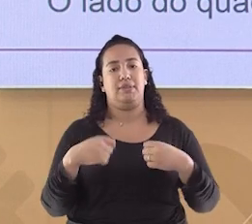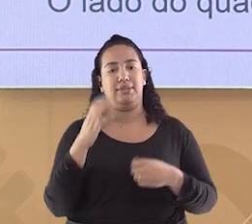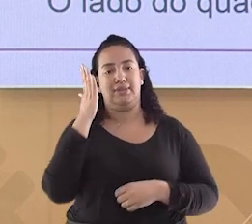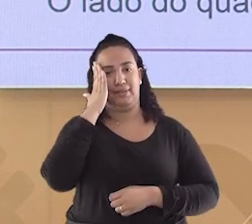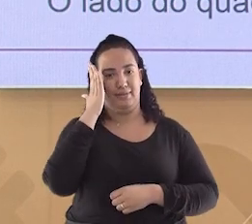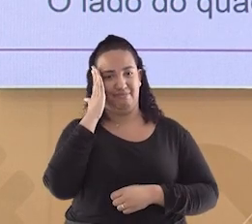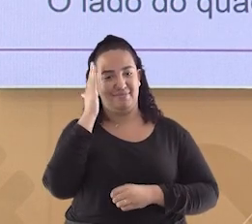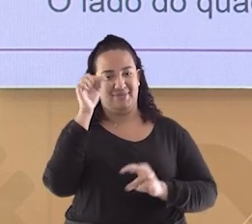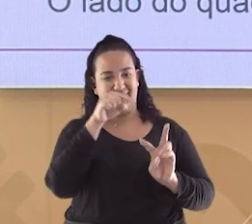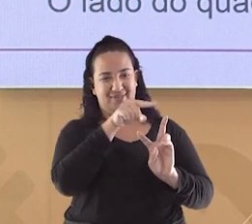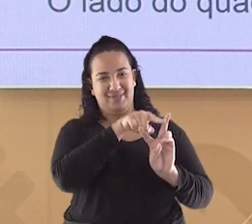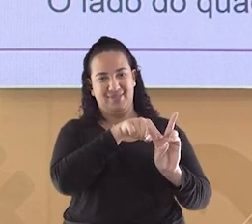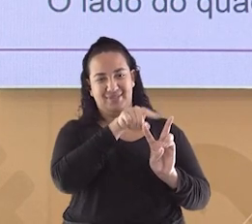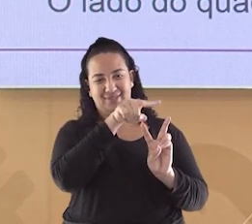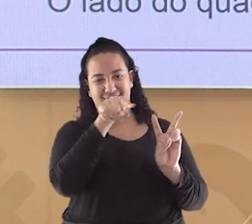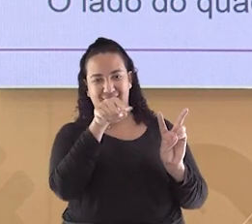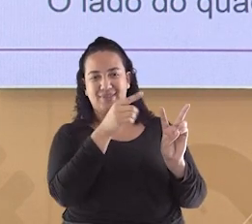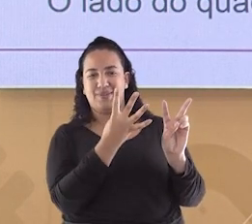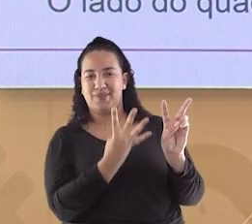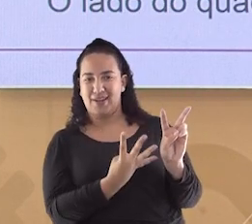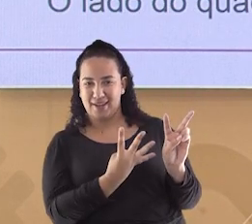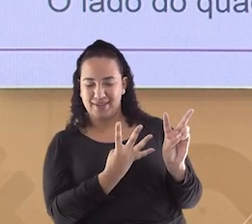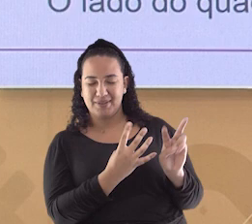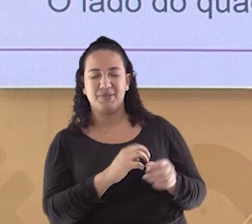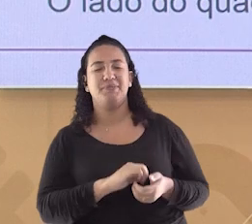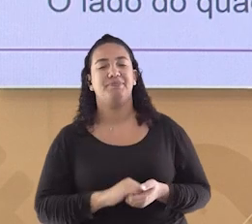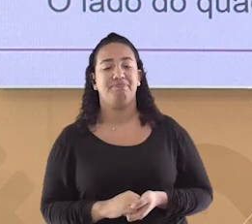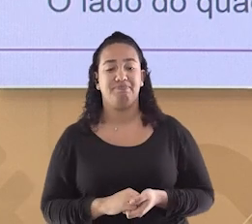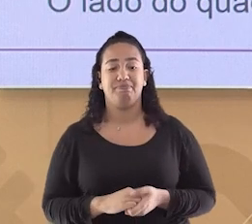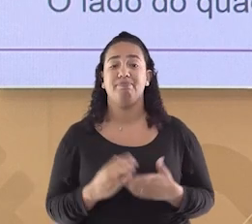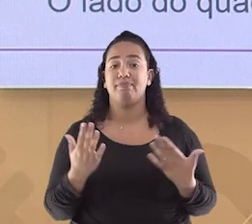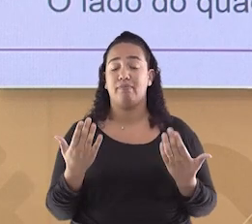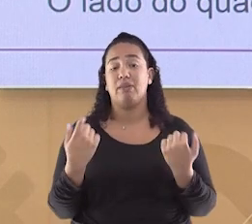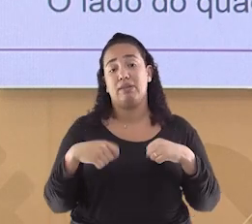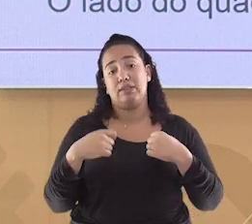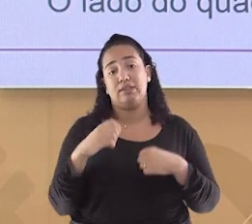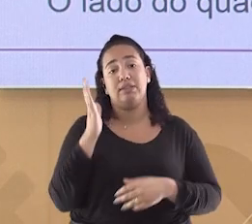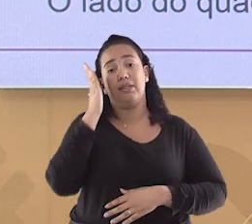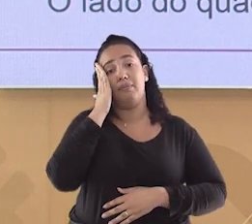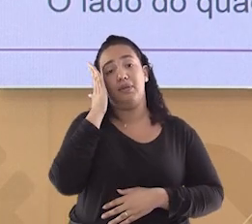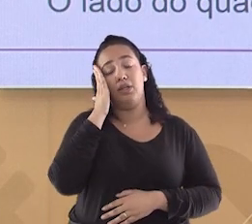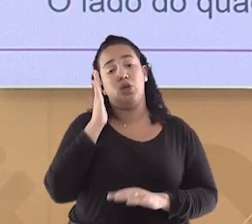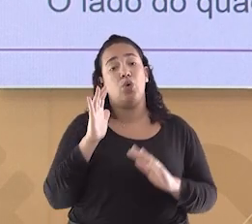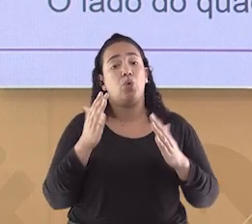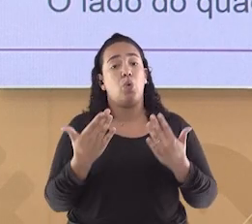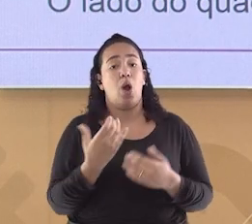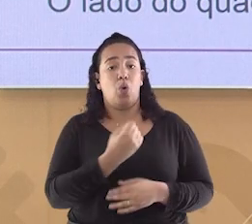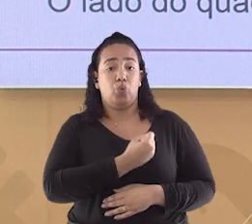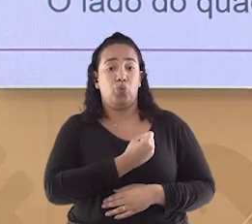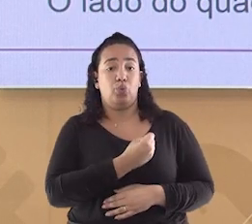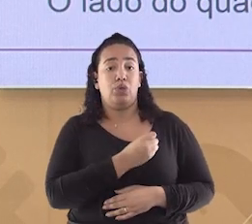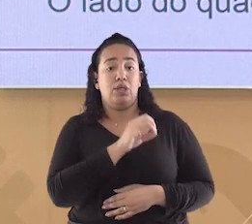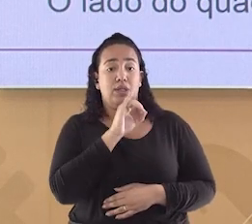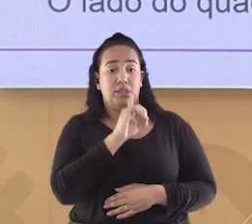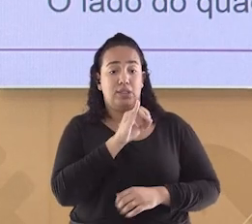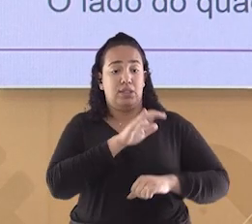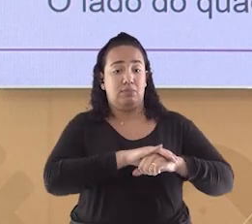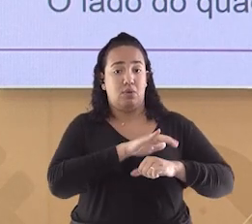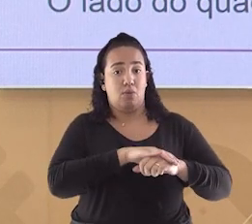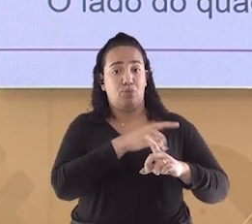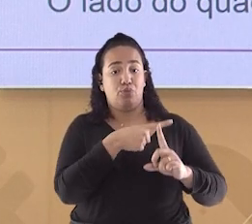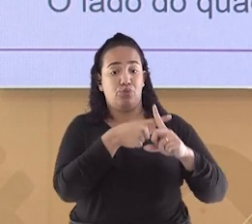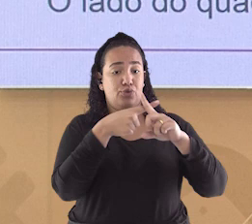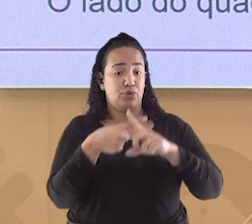quadrado, precisamos calcular a raiz quadrada de 4, ou seja, temos que encontrar um número